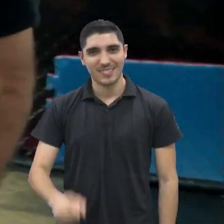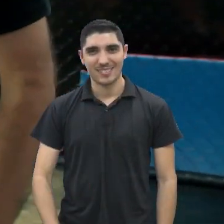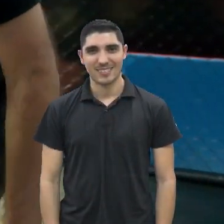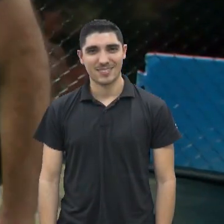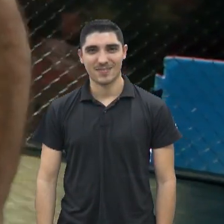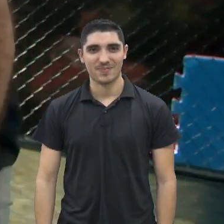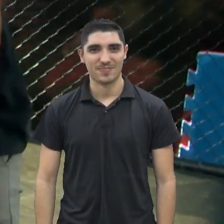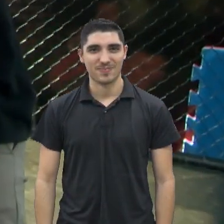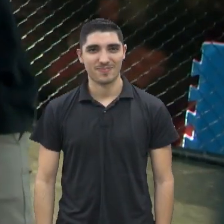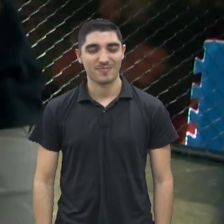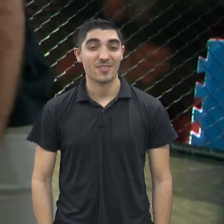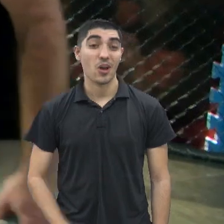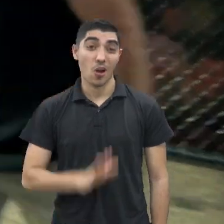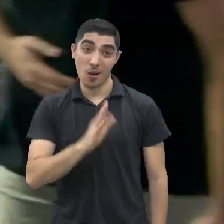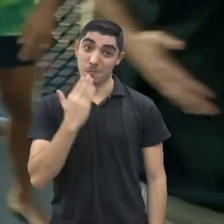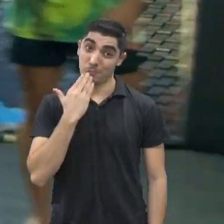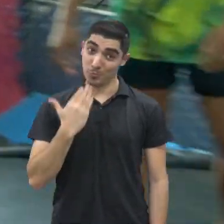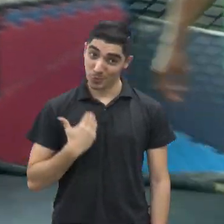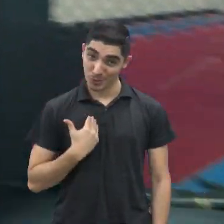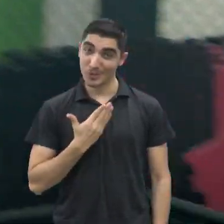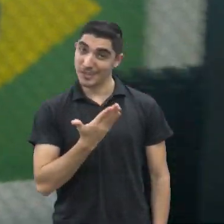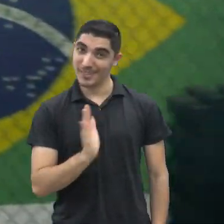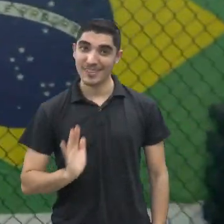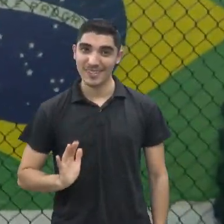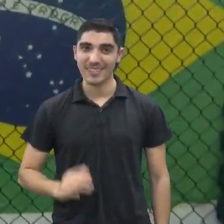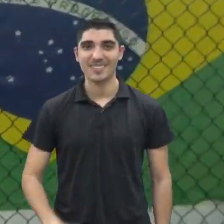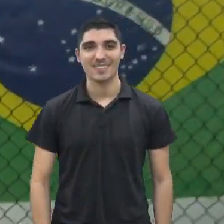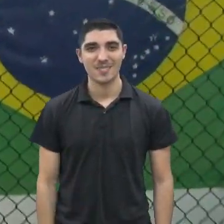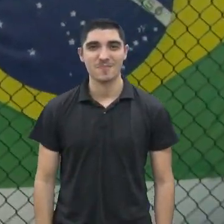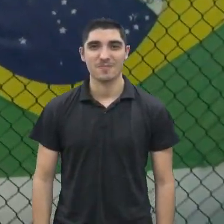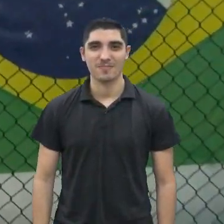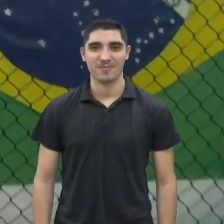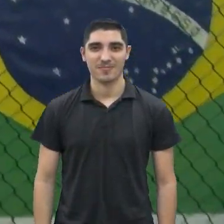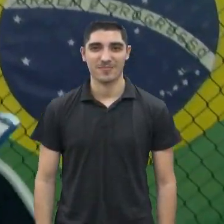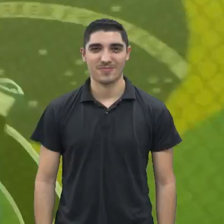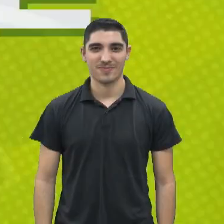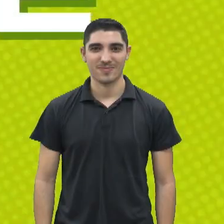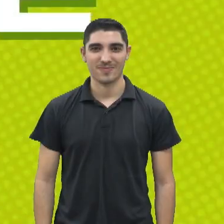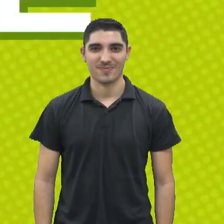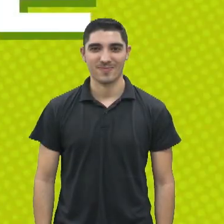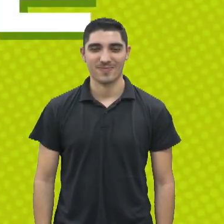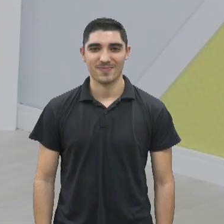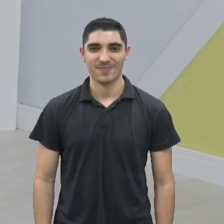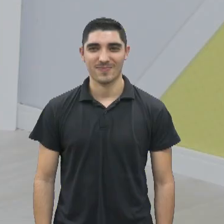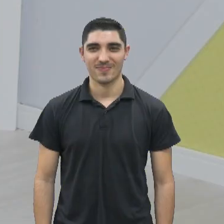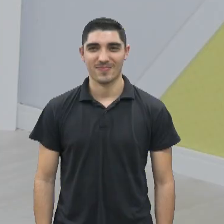Volta pra segurar, entendeu? Ele soltou o ar certinho. Ai! Ai.